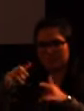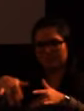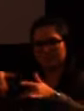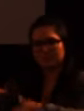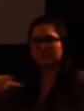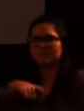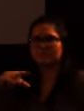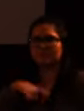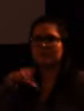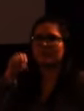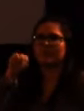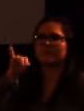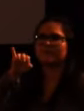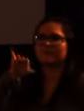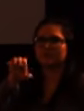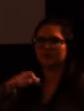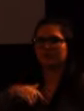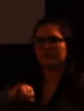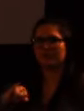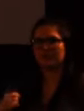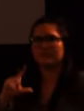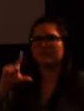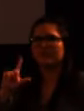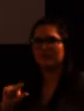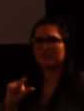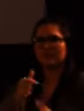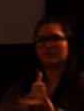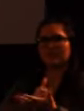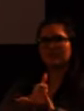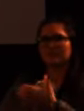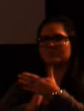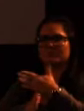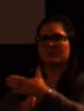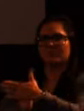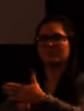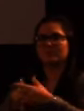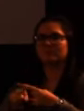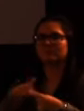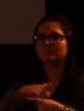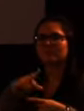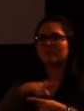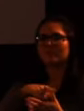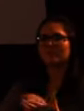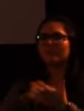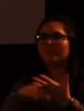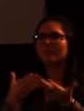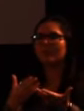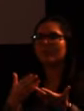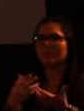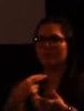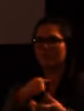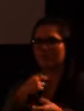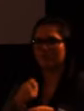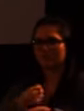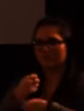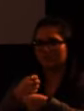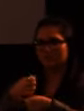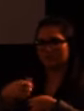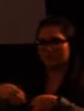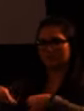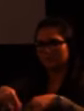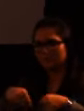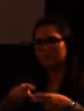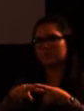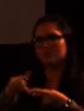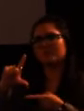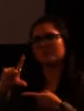os coeficientes de aproveitamento mínimo, básico e máximo, temos os índices de ocupação para cada zona, os índices de permeabilidade